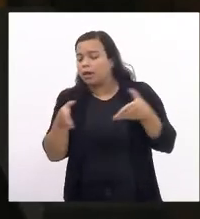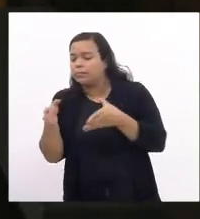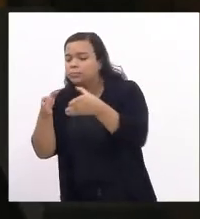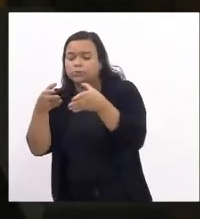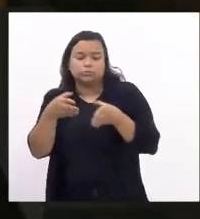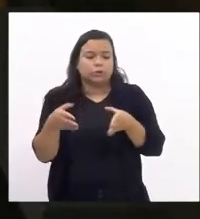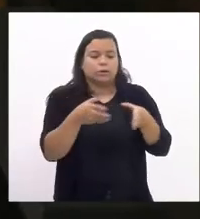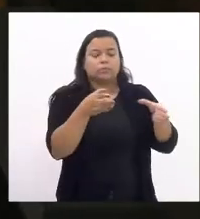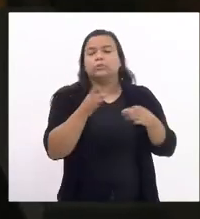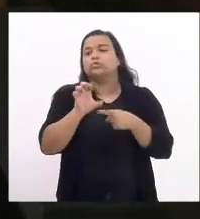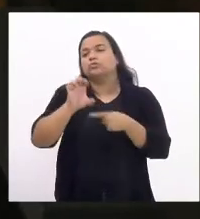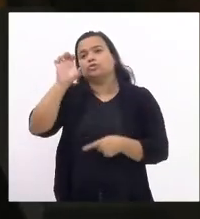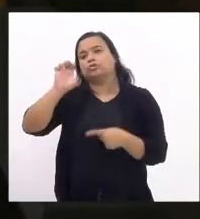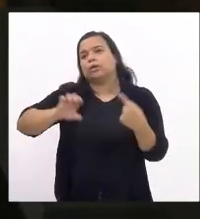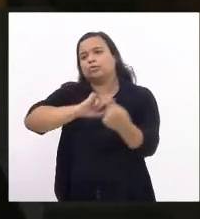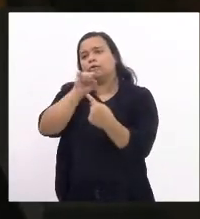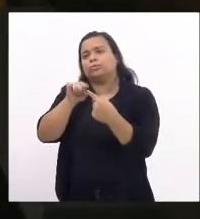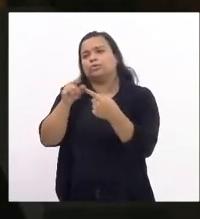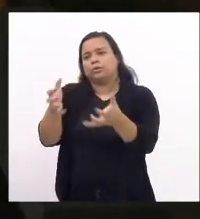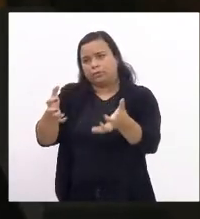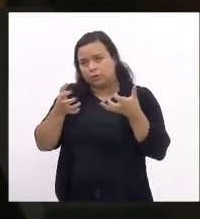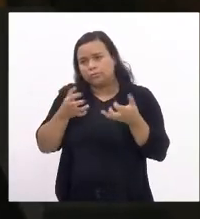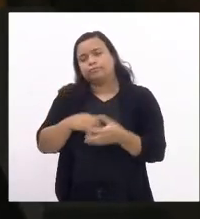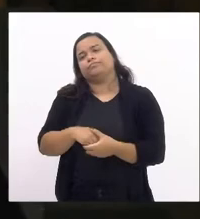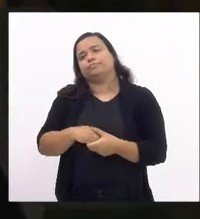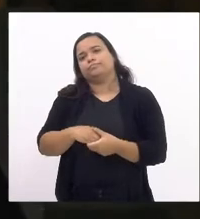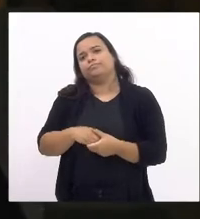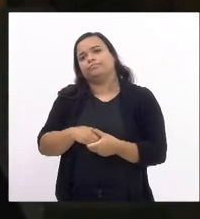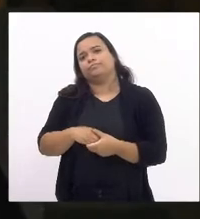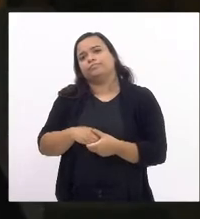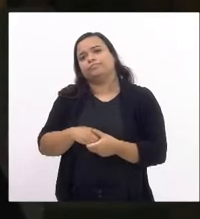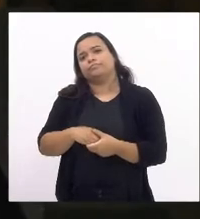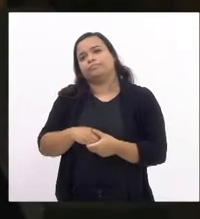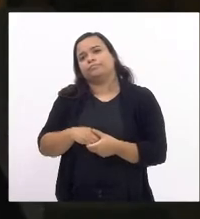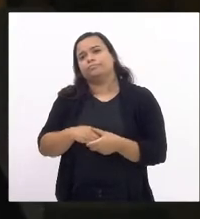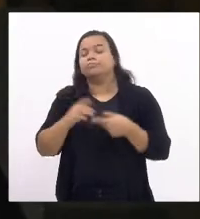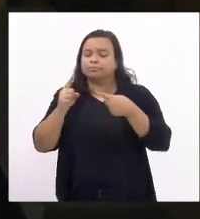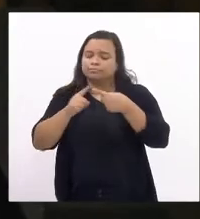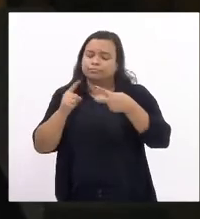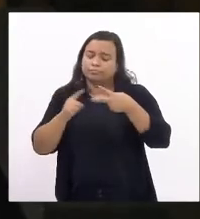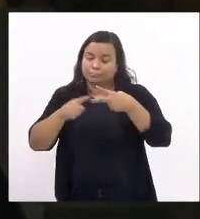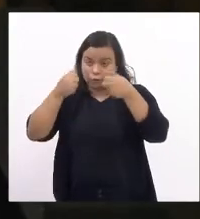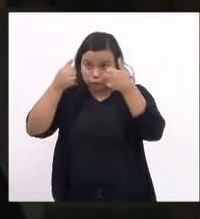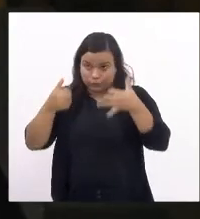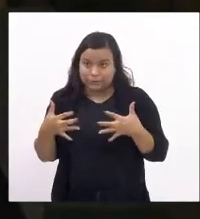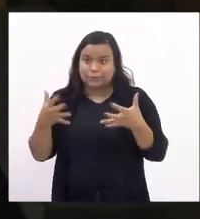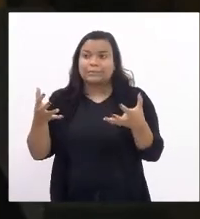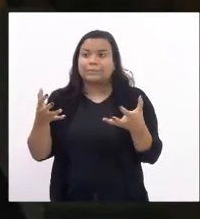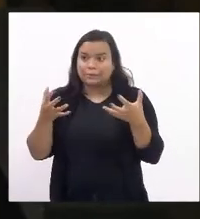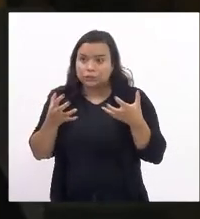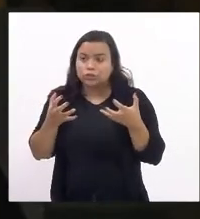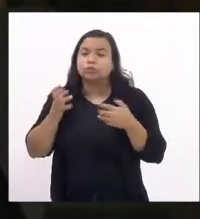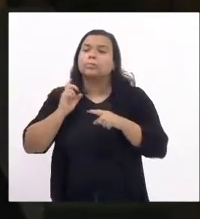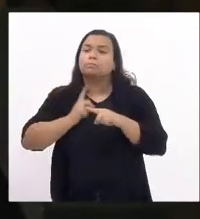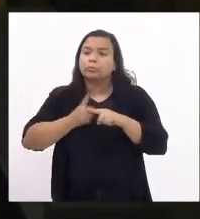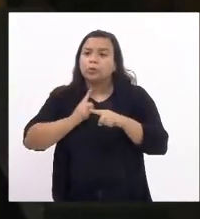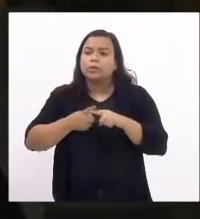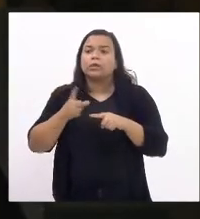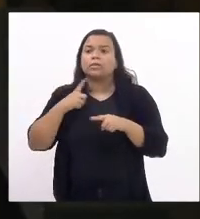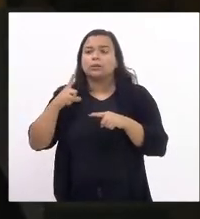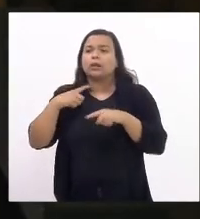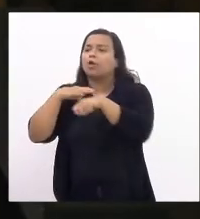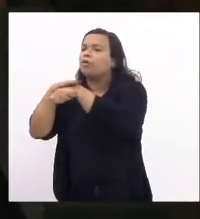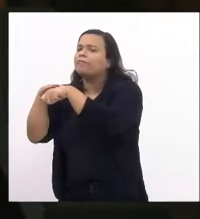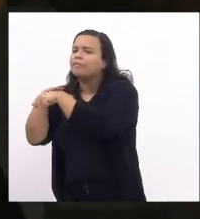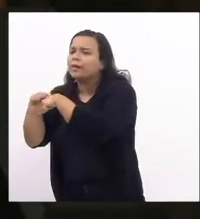Estado. Então, quis dar essas explicações públicas, porque tenho falado com um